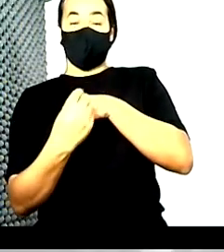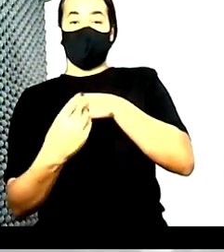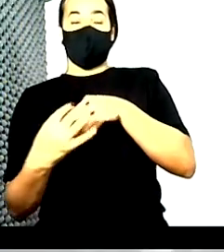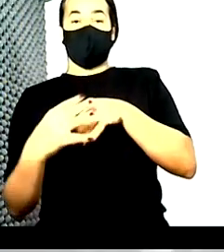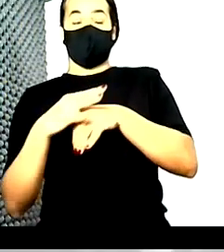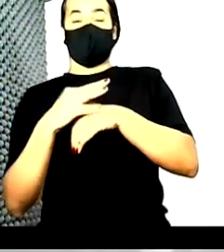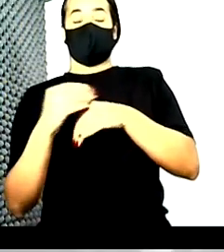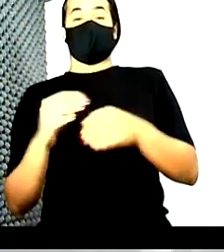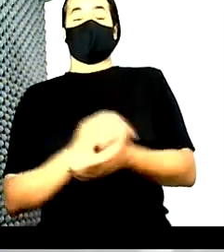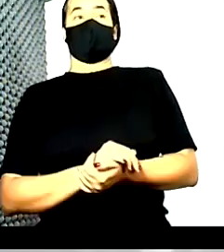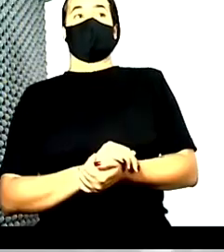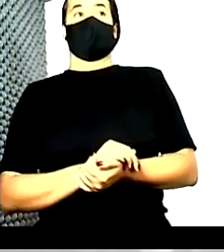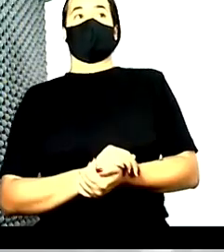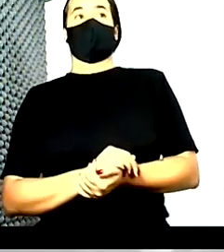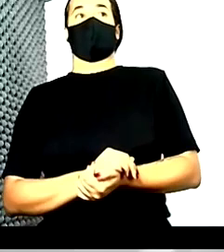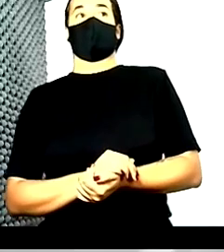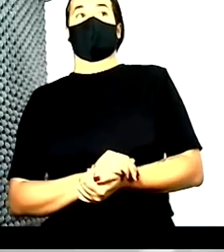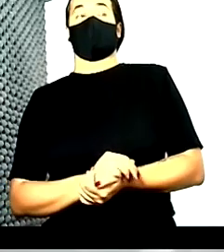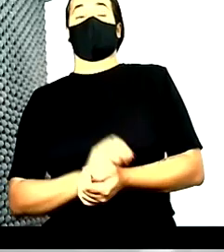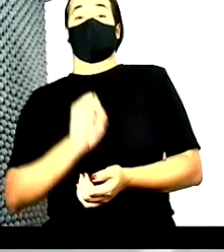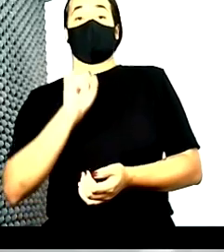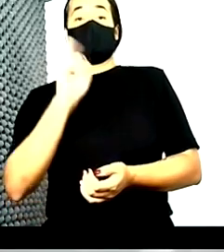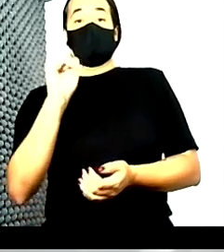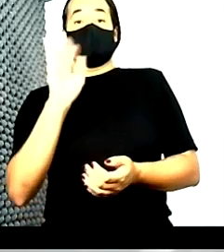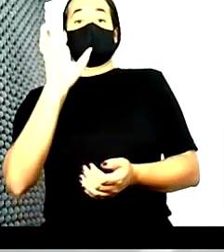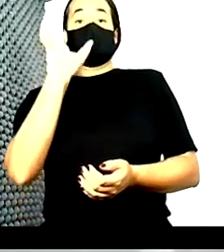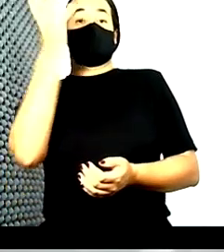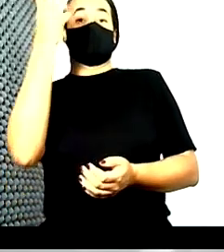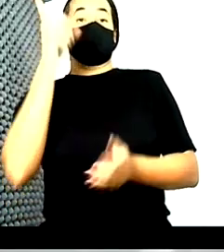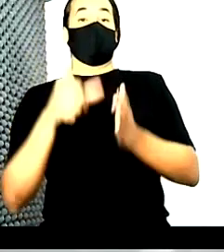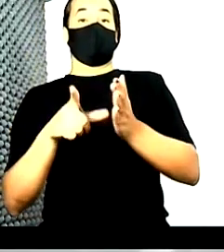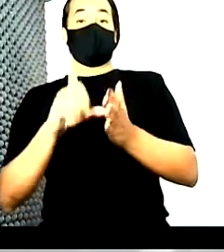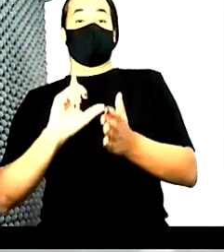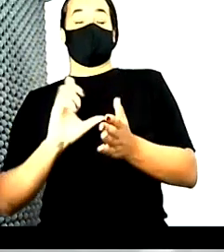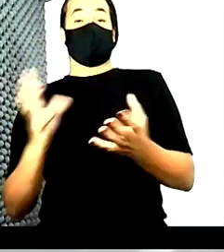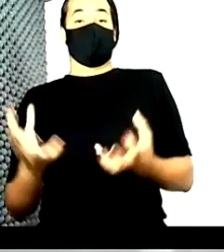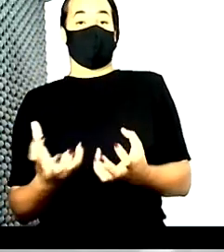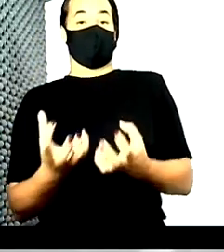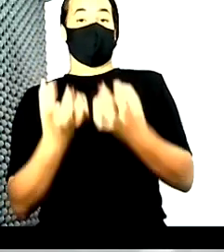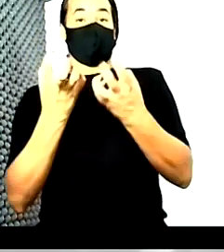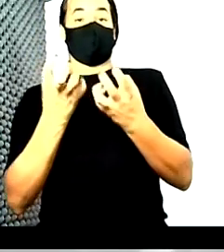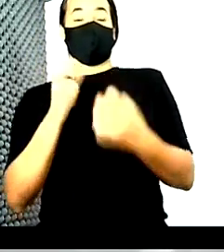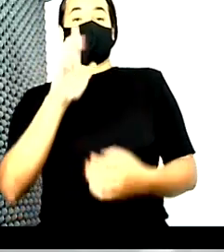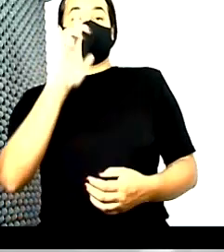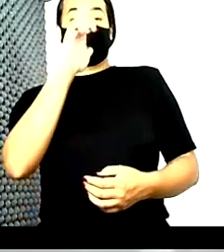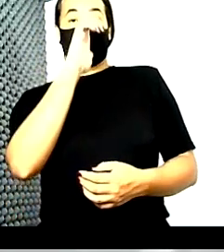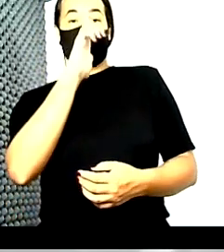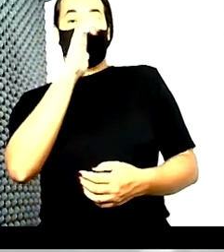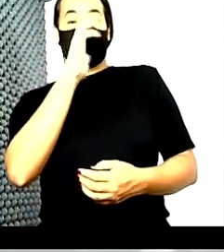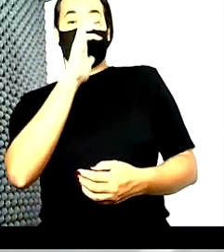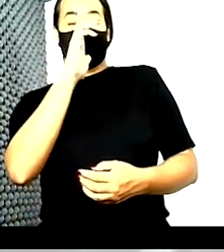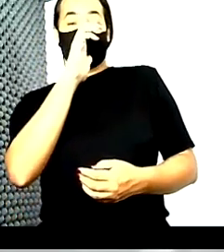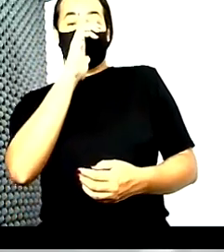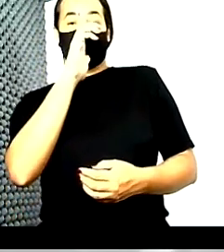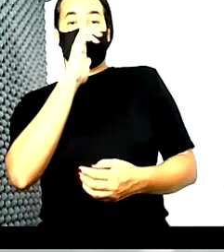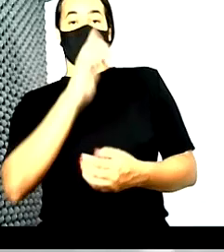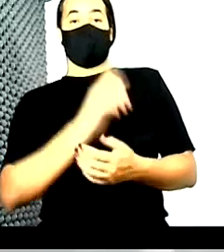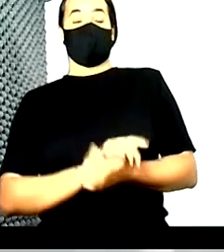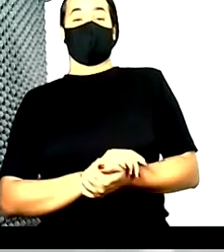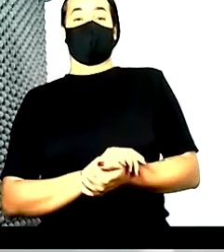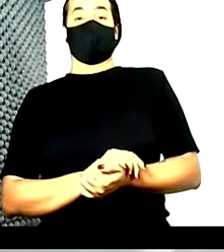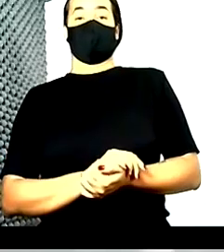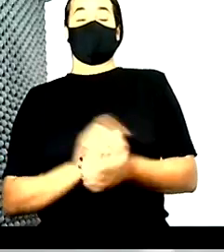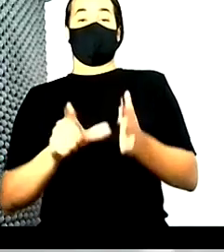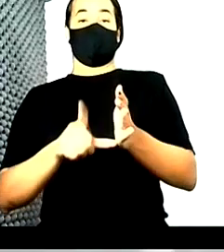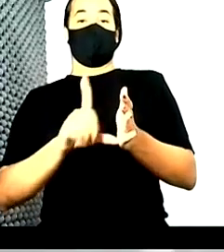ou seja, ela antes do tempo, ela é característica no crescimento dos testículos ou do pênis antes dos 9 anos de idade. E